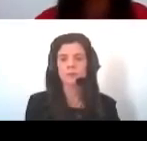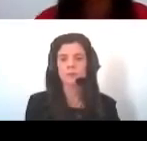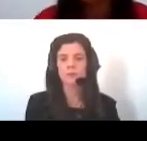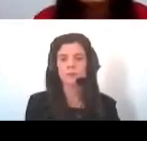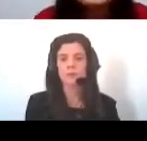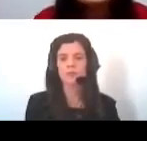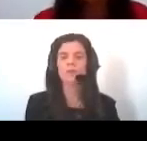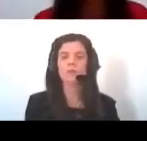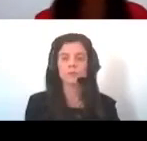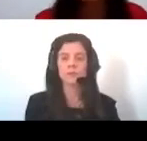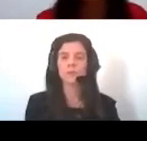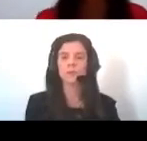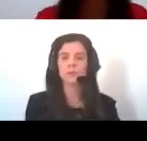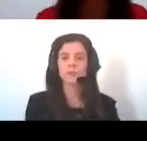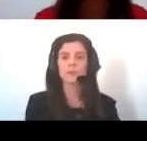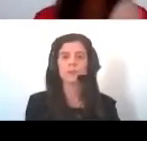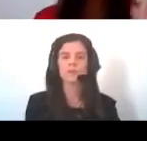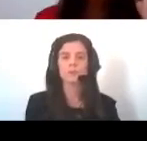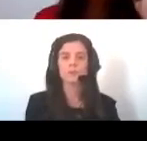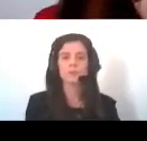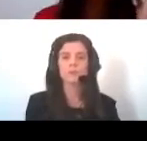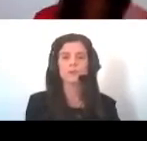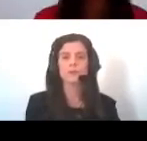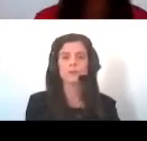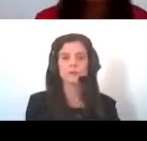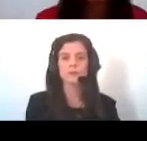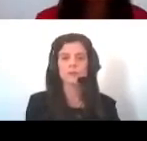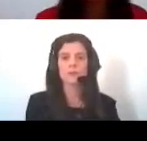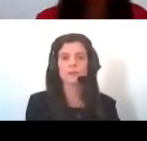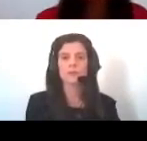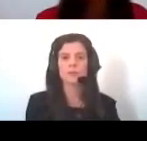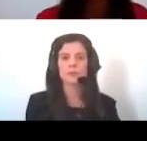dessa população mais carente é feita por essa secretaria.